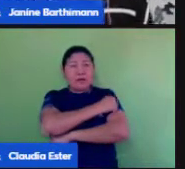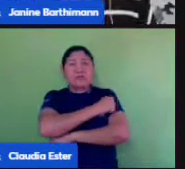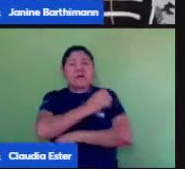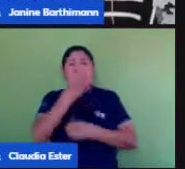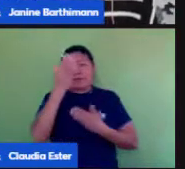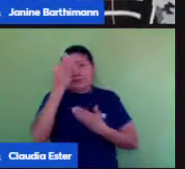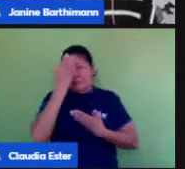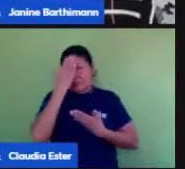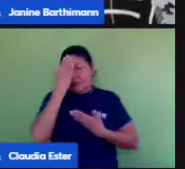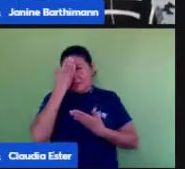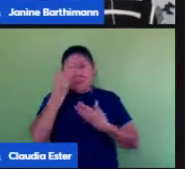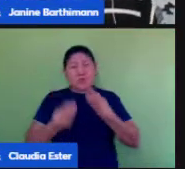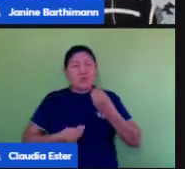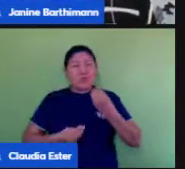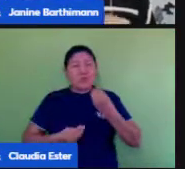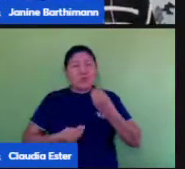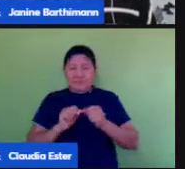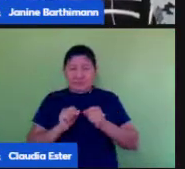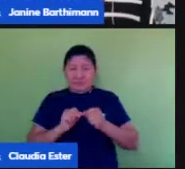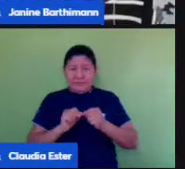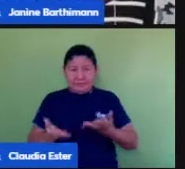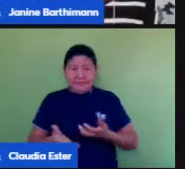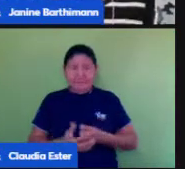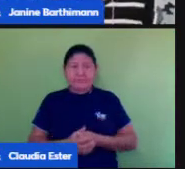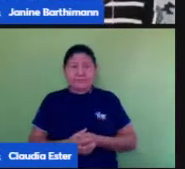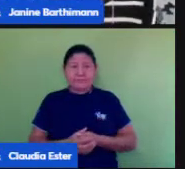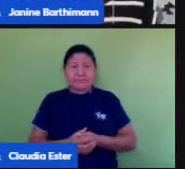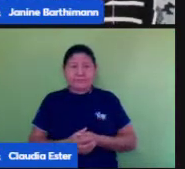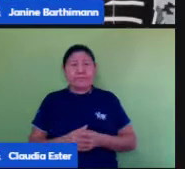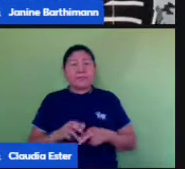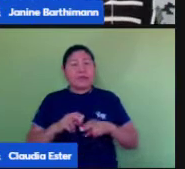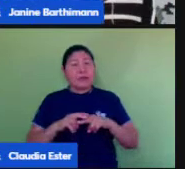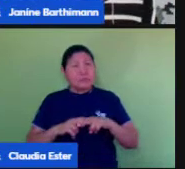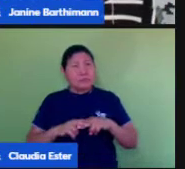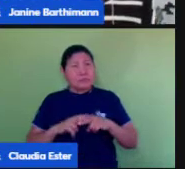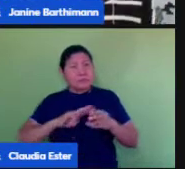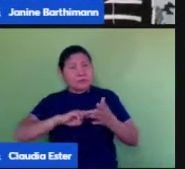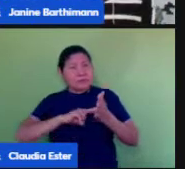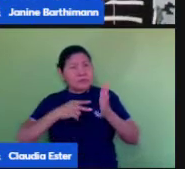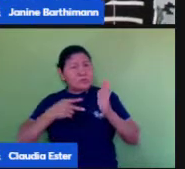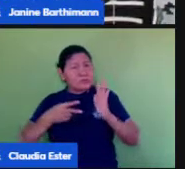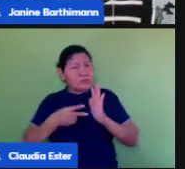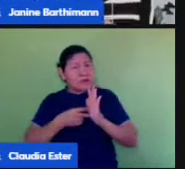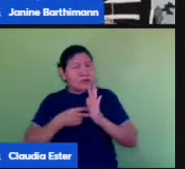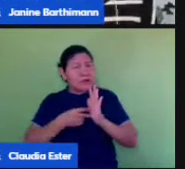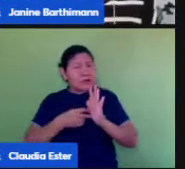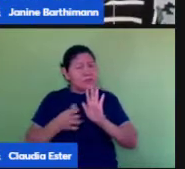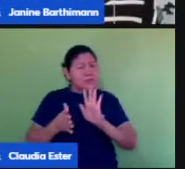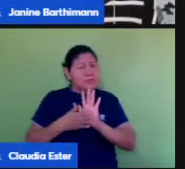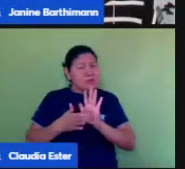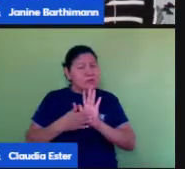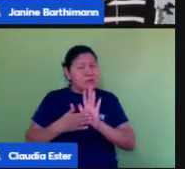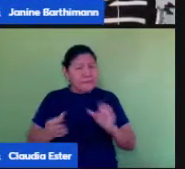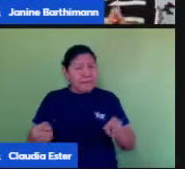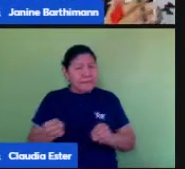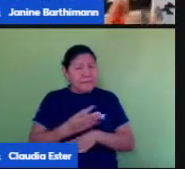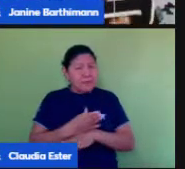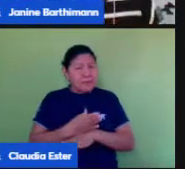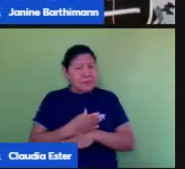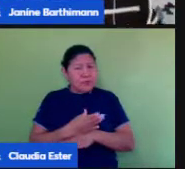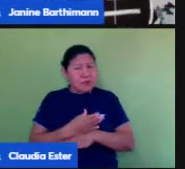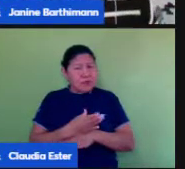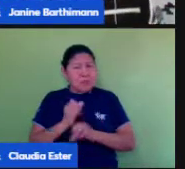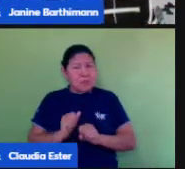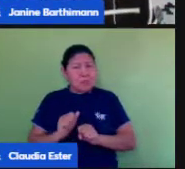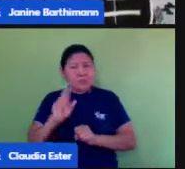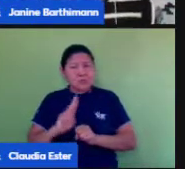de interdisciplinaridade. Só que isso não significa que essa proposta ela está pronta e adequada à